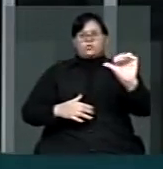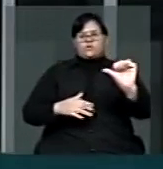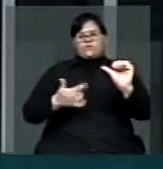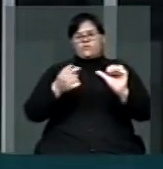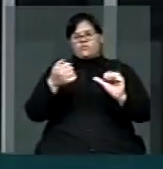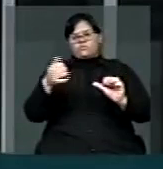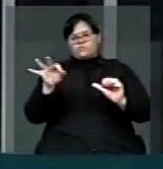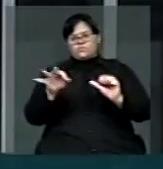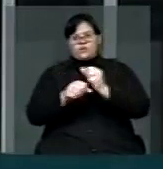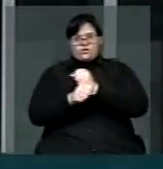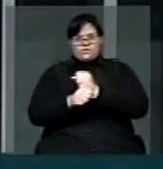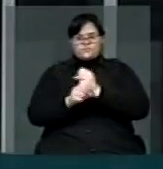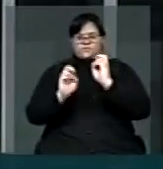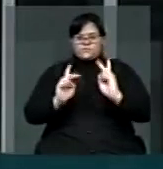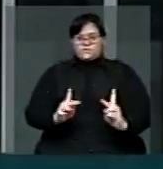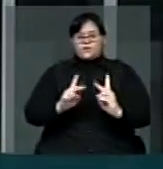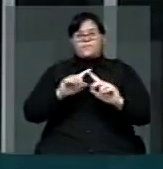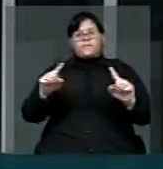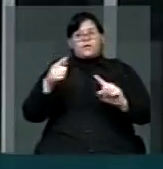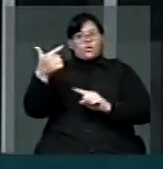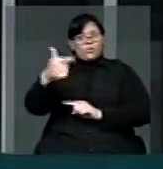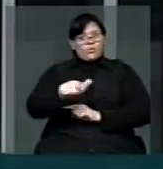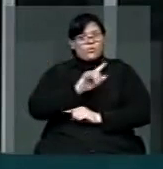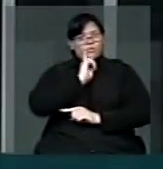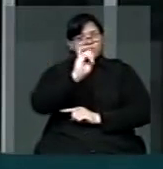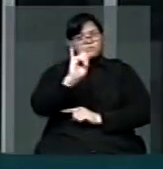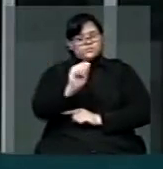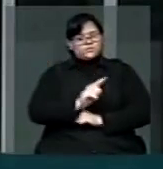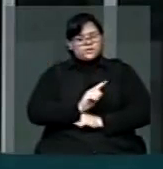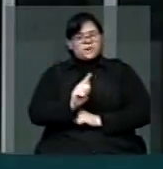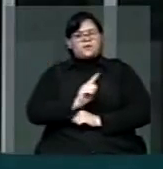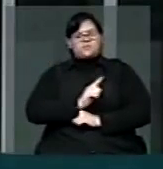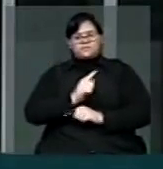2010. Mais uma boa notícia é que a renda